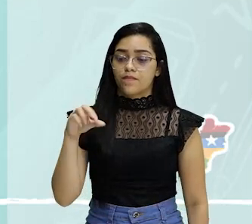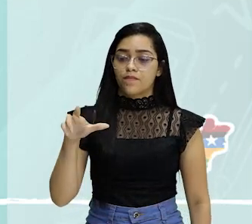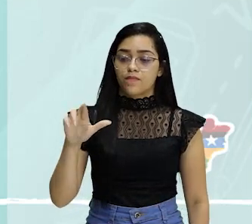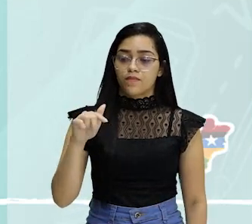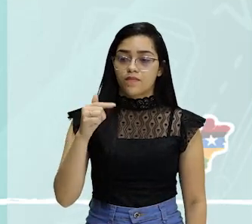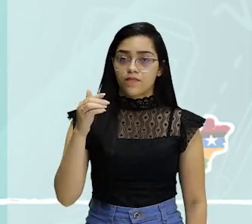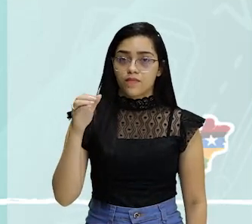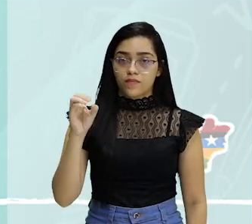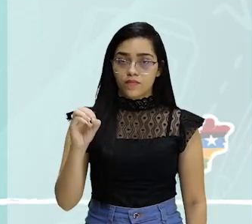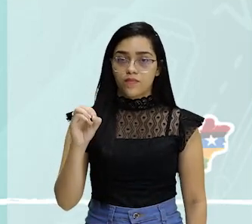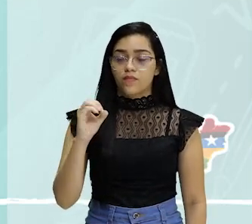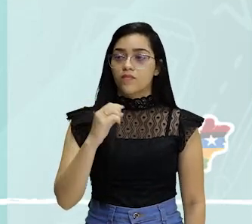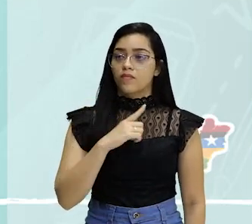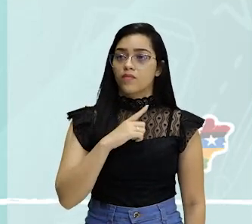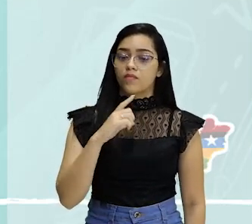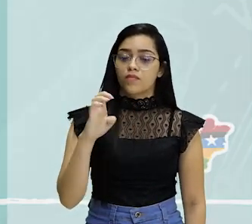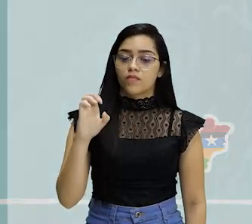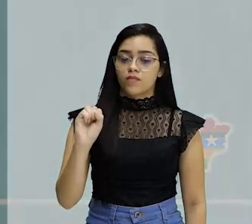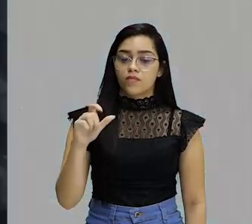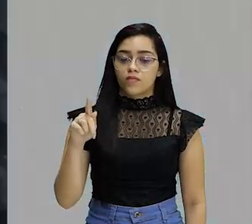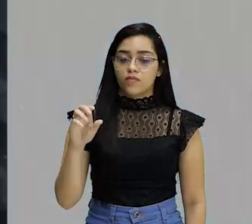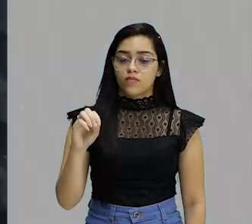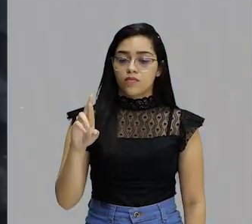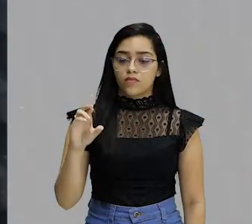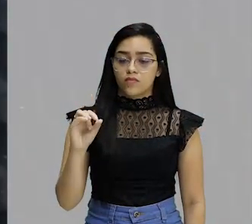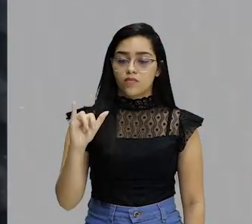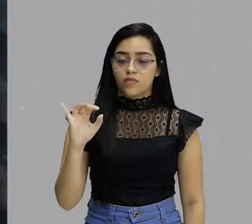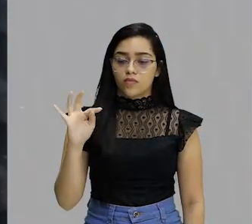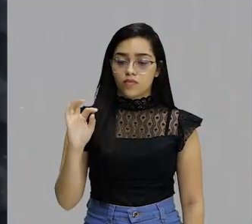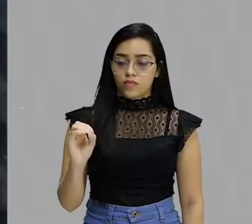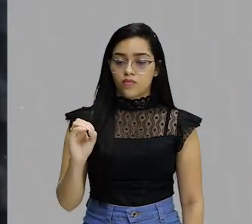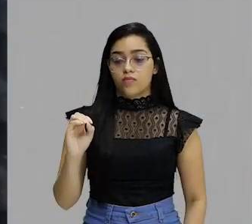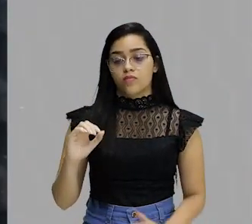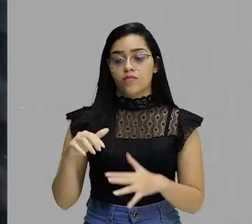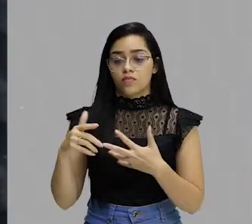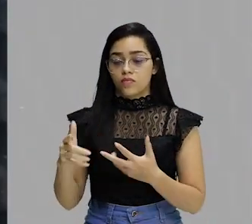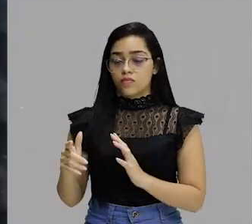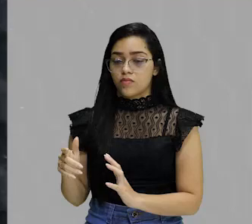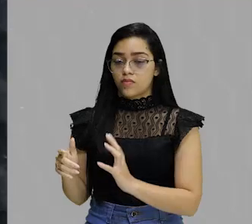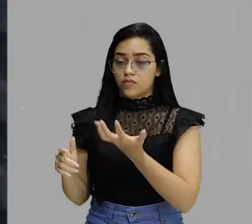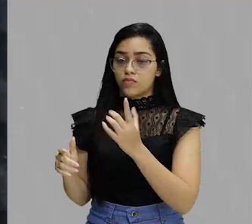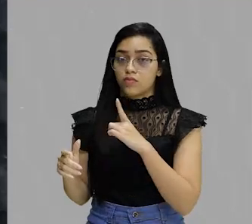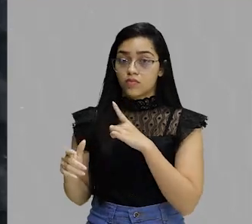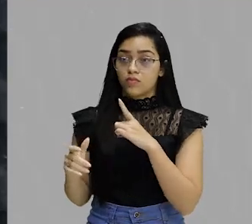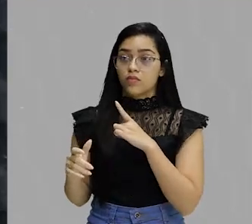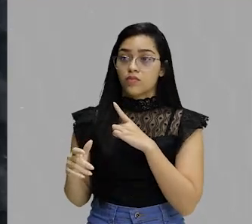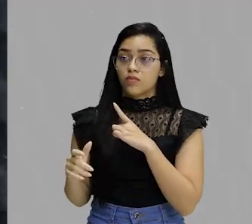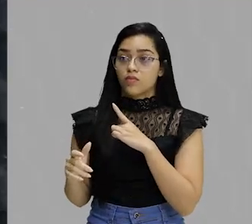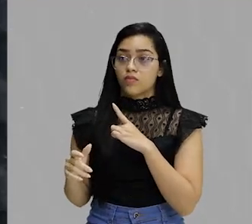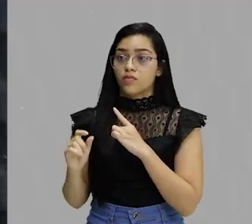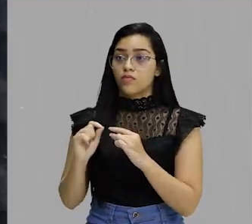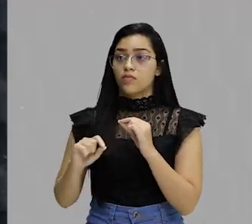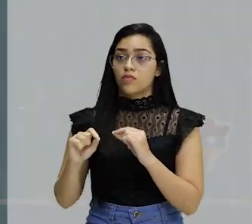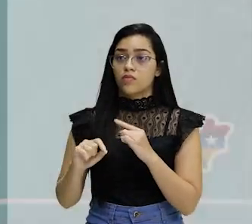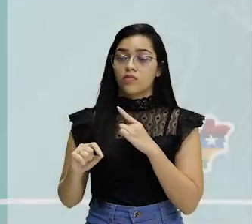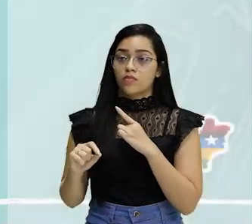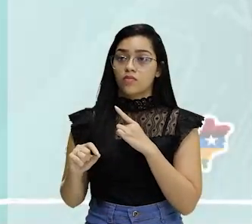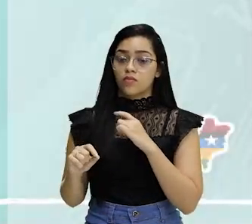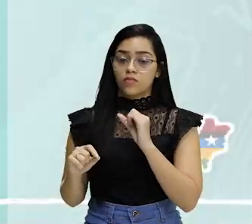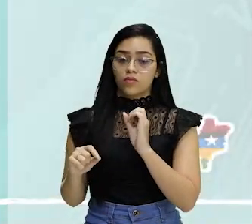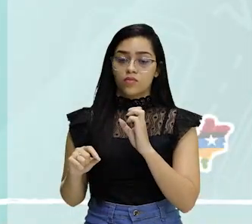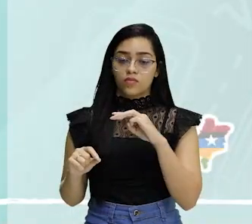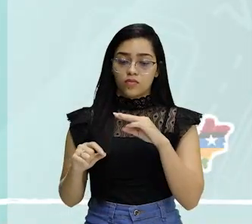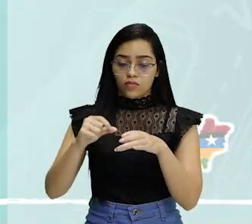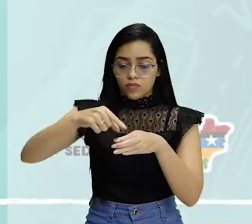embrião do esporófito. E, nesse caso, quando ocorre a fecundação, se forma a